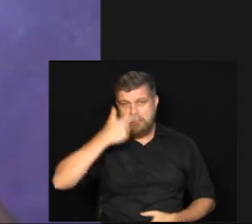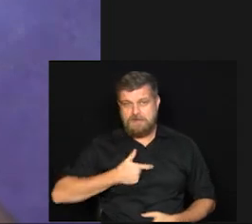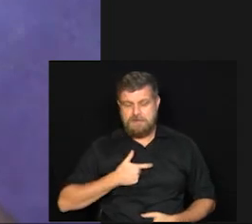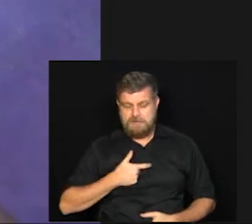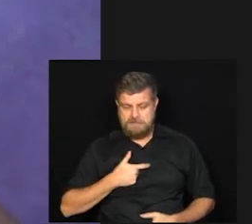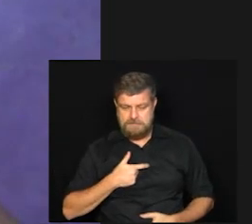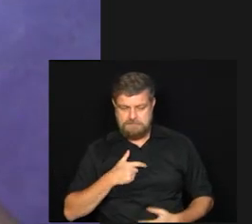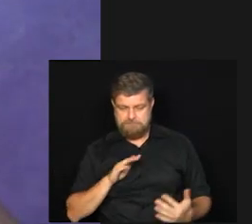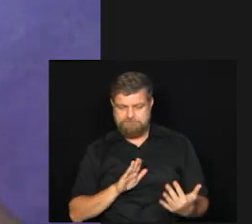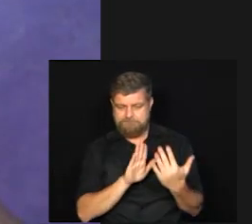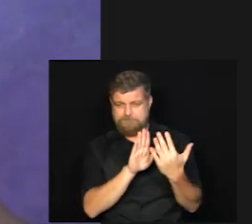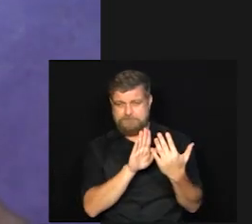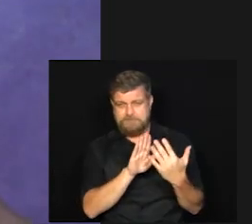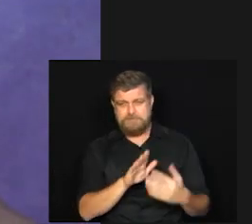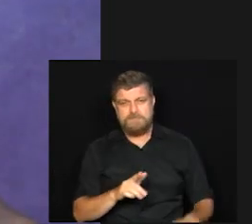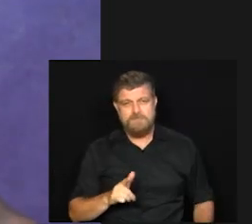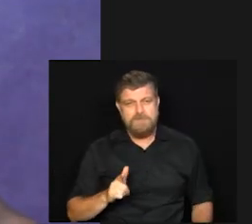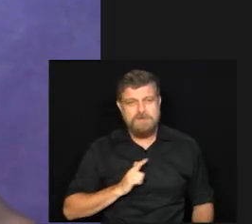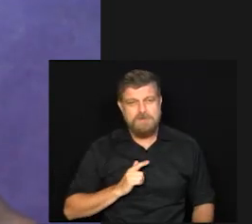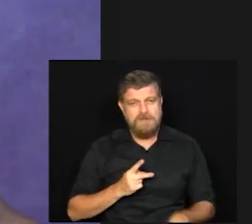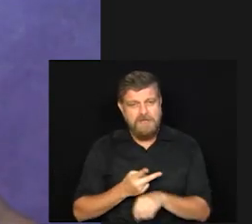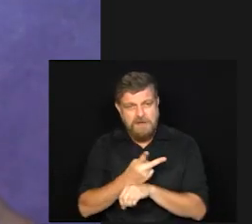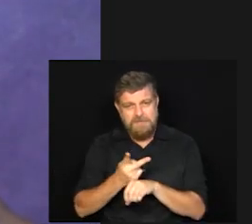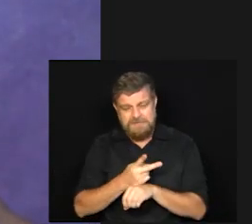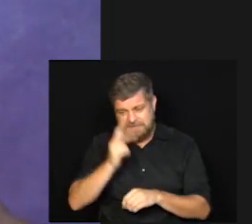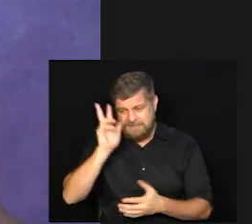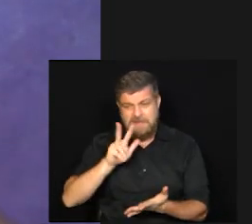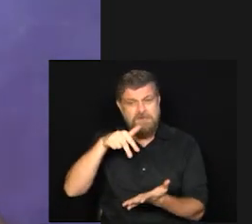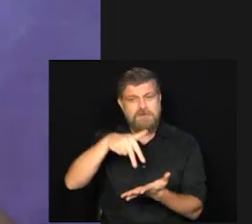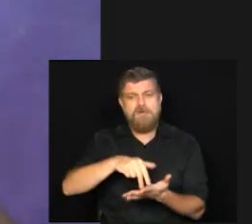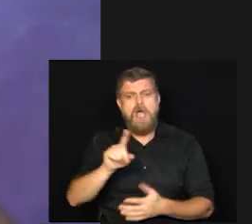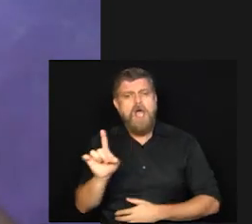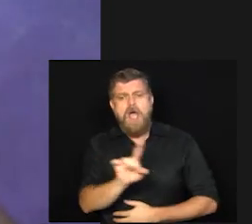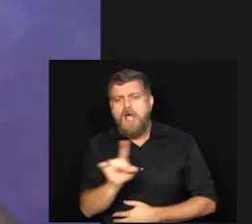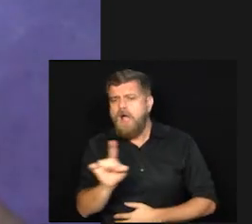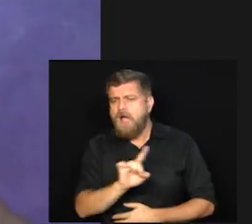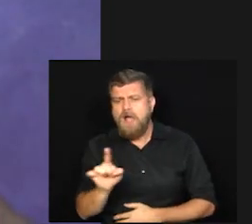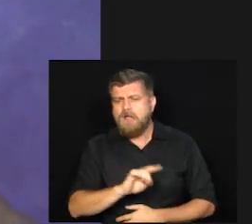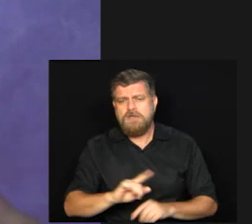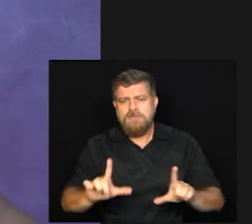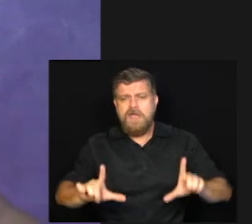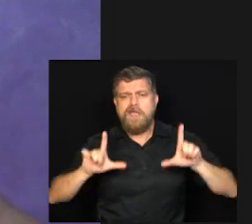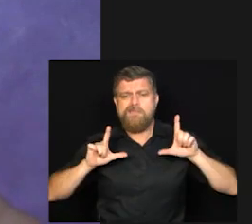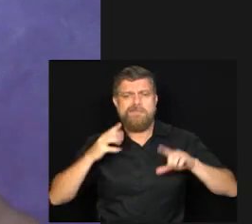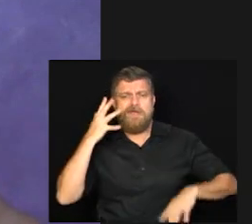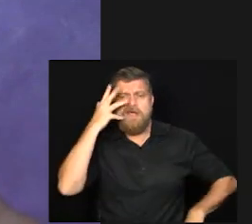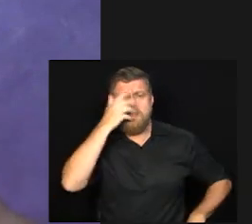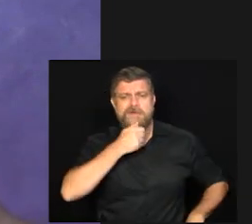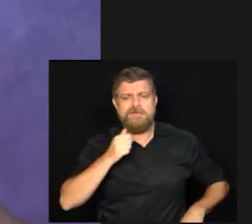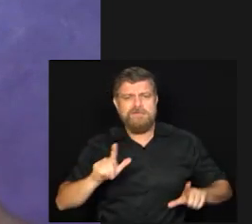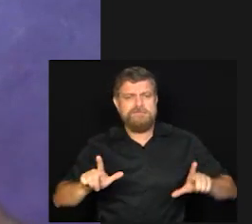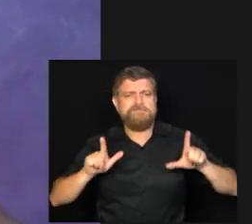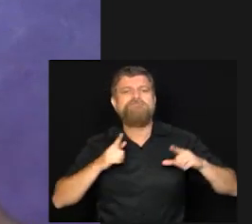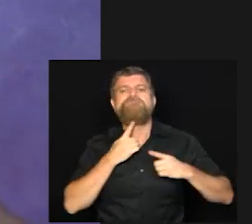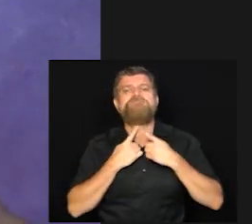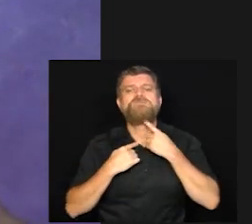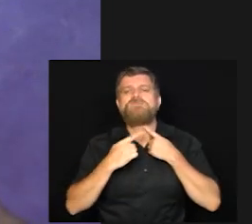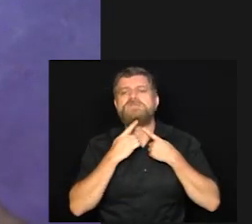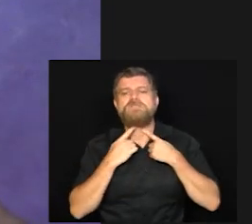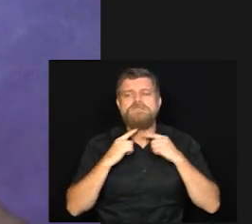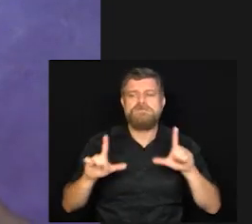recebo e eu busco sempre me posicionar de que não é um rostinho bonito que quer aparecer,